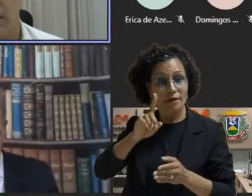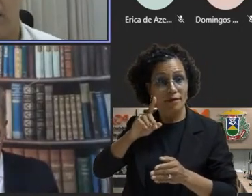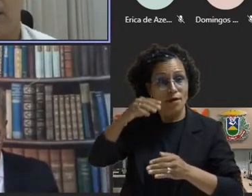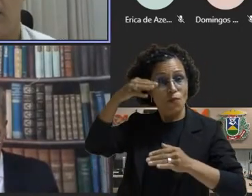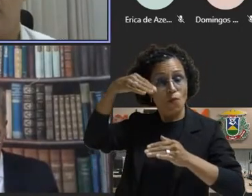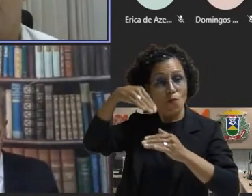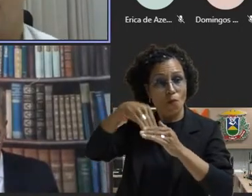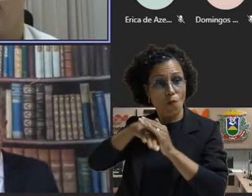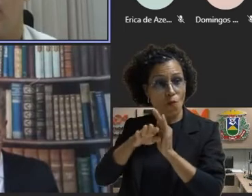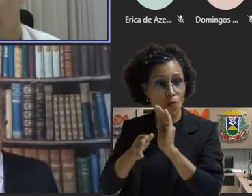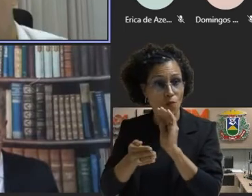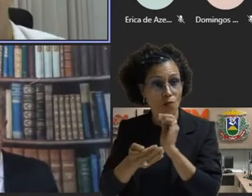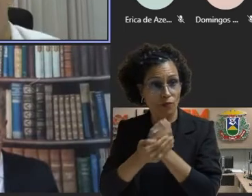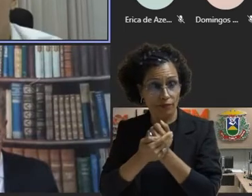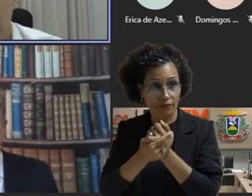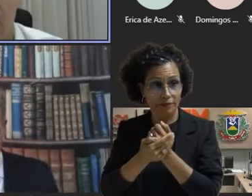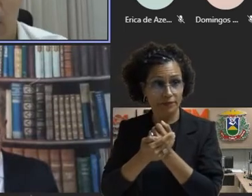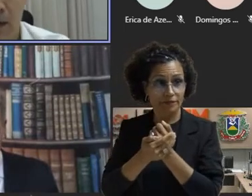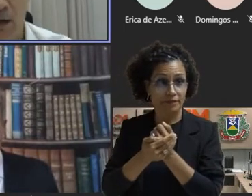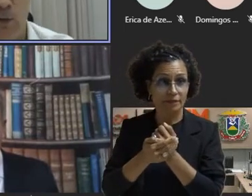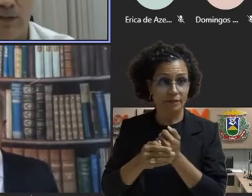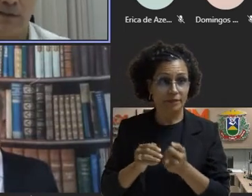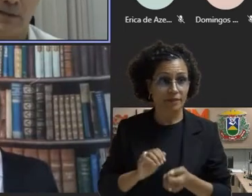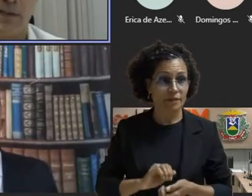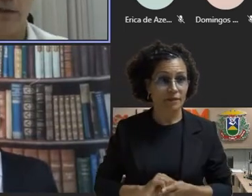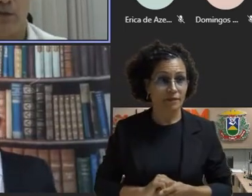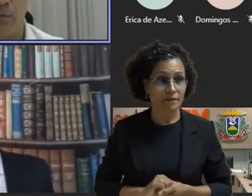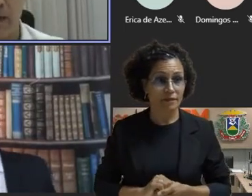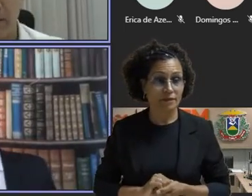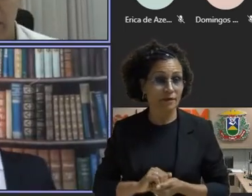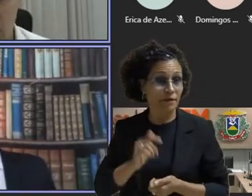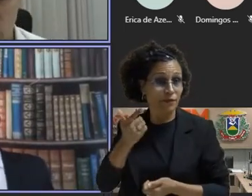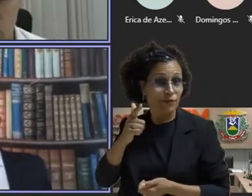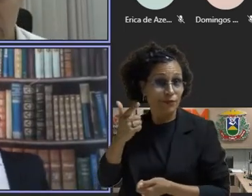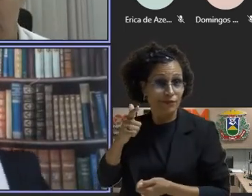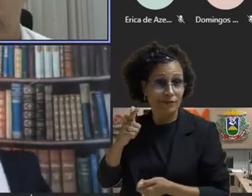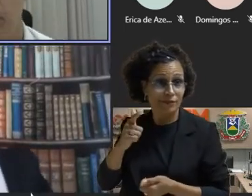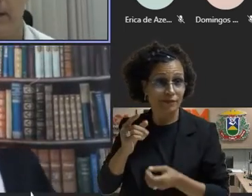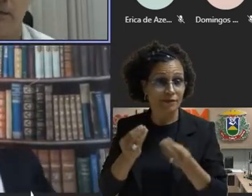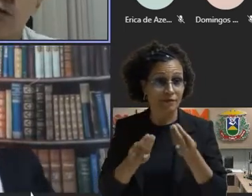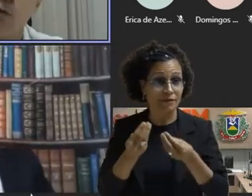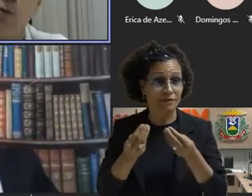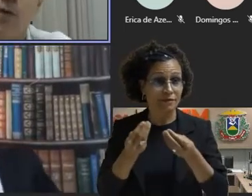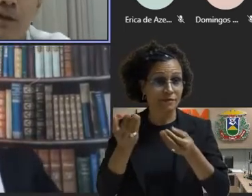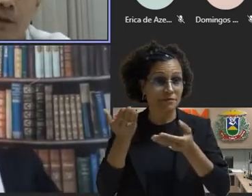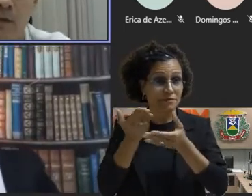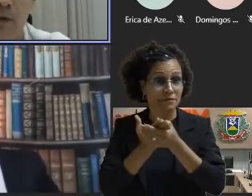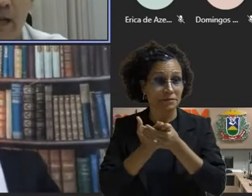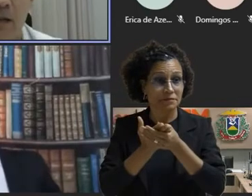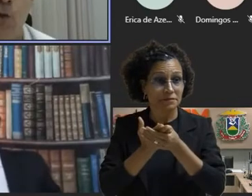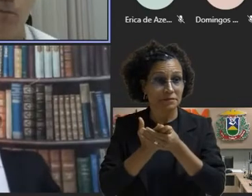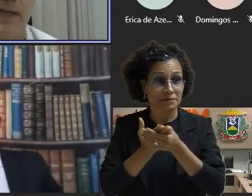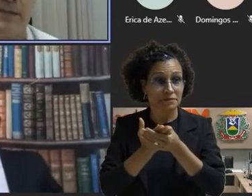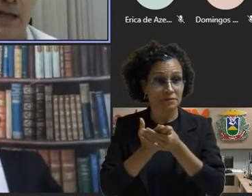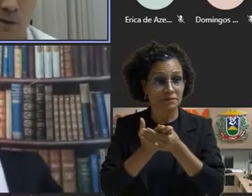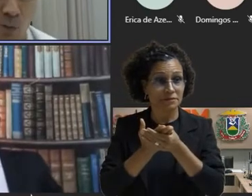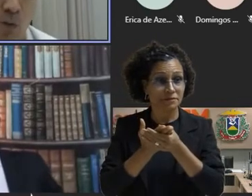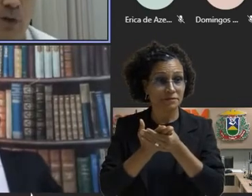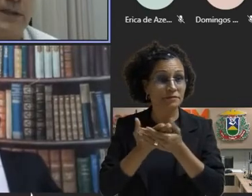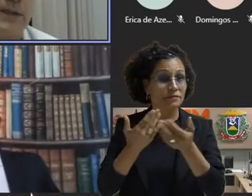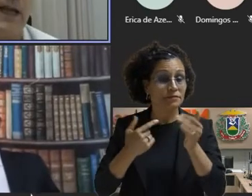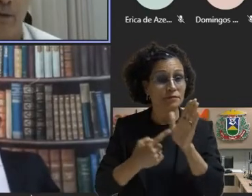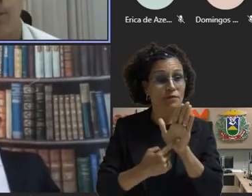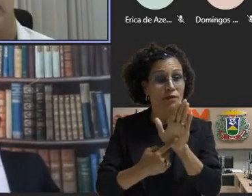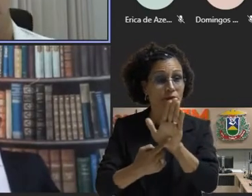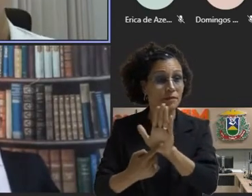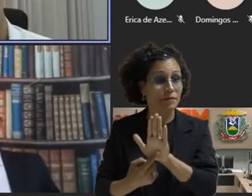áreas que falam que, na verdade, não é que não existia, as partes até juntaram, as partes, não, na verdade, não prestaram